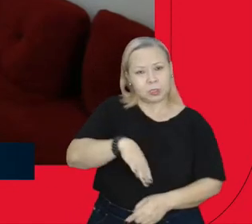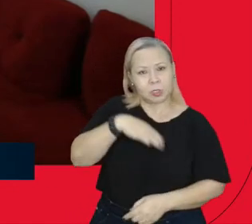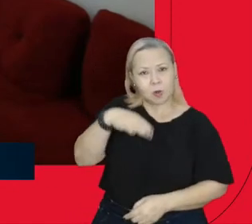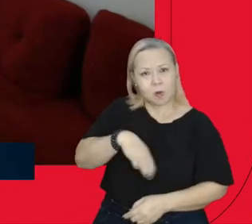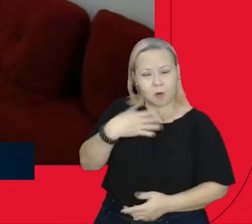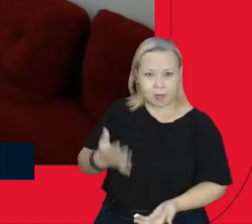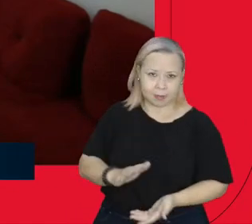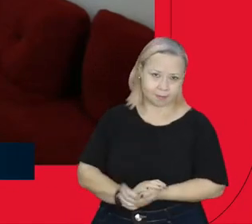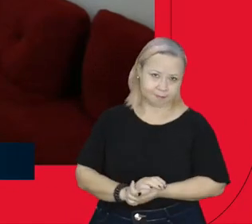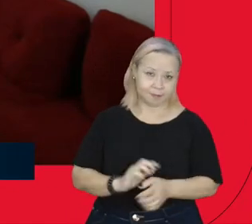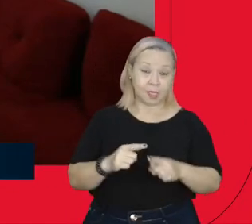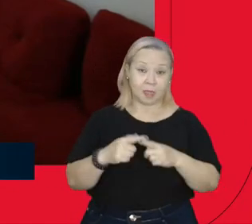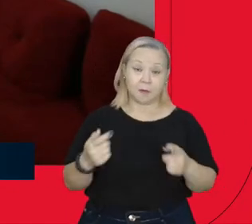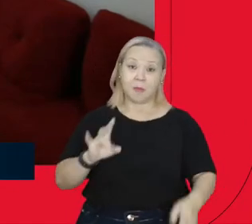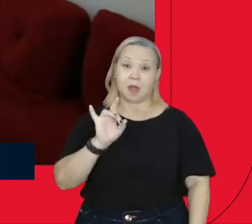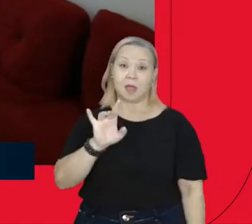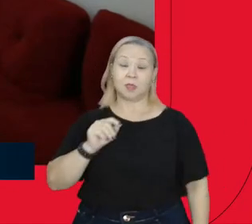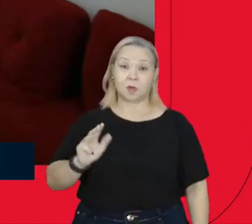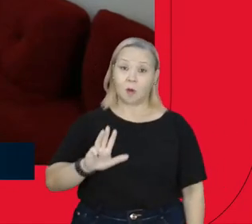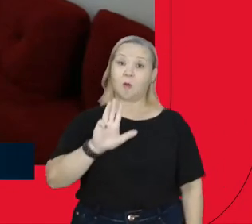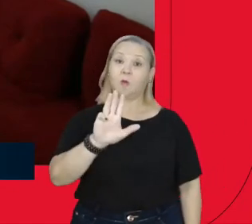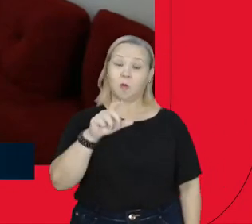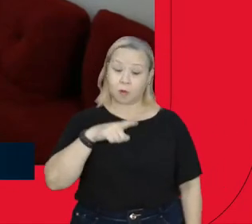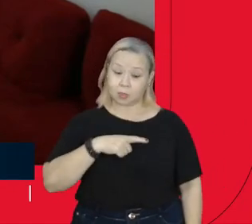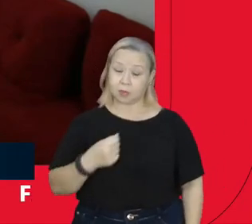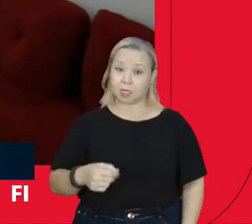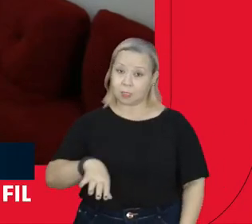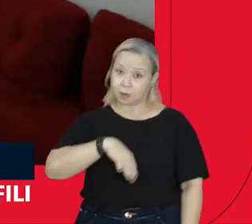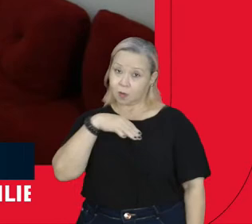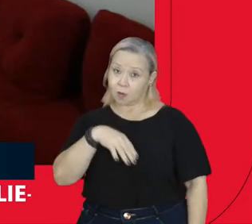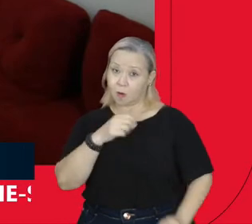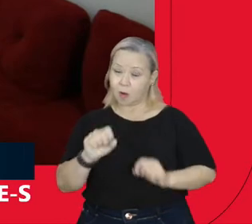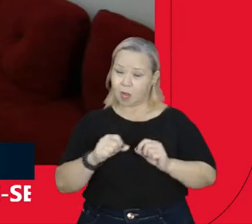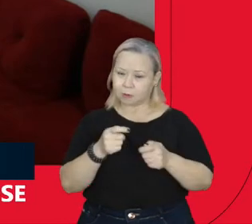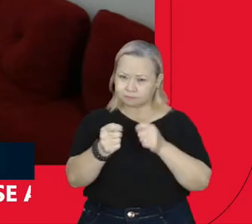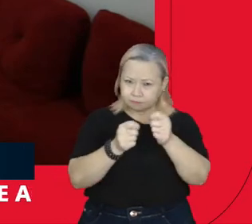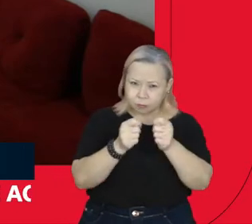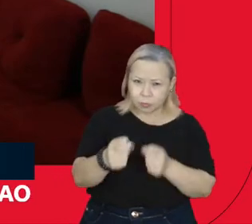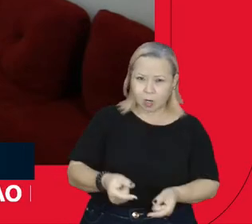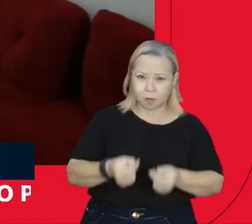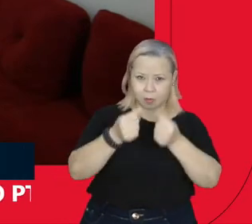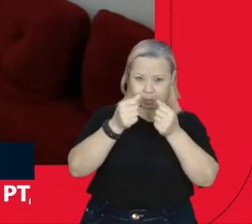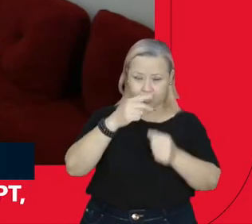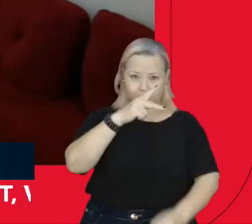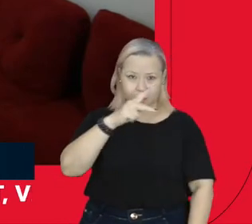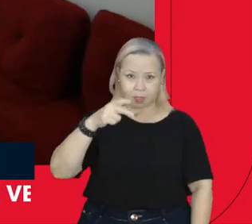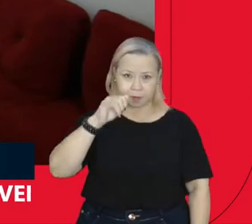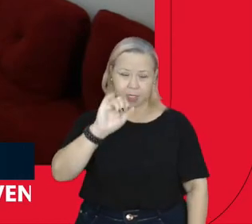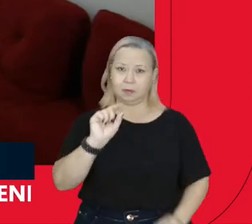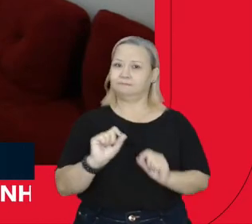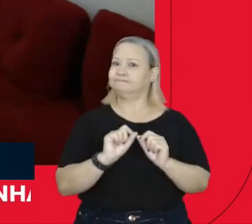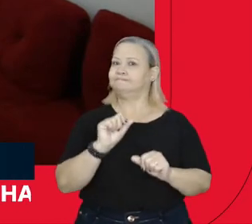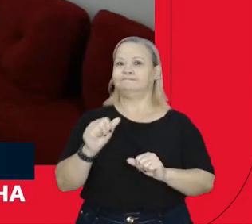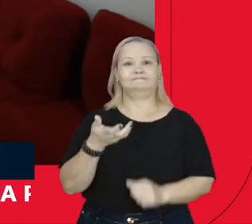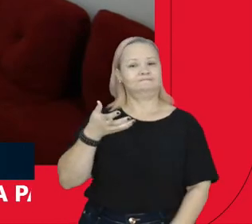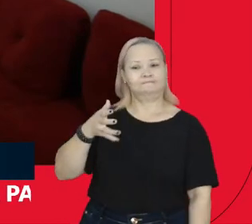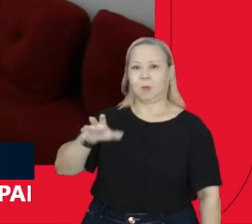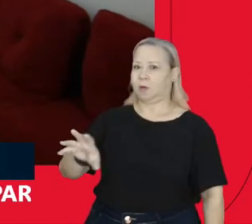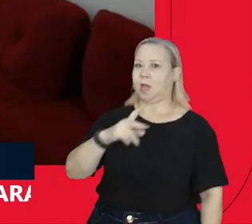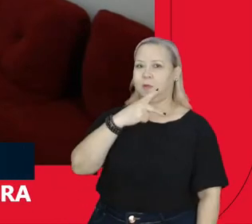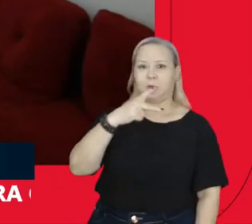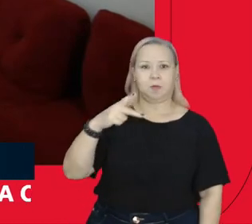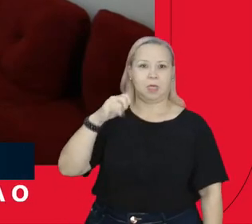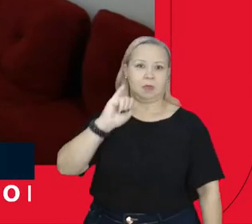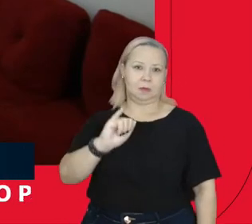o ex-presidente Lula, e ele já anunciou que esse sistema, o PPI, não vai vigorar no governo dele se ele tomar